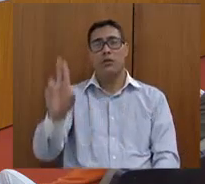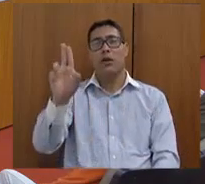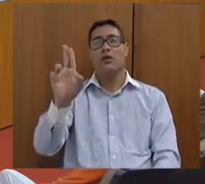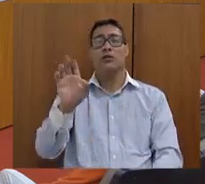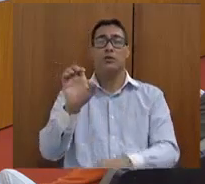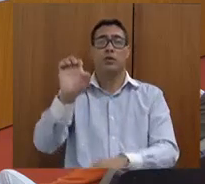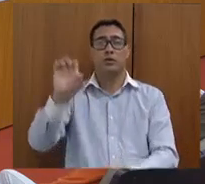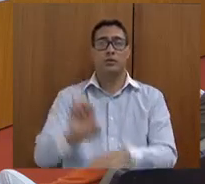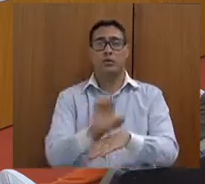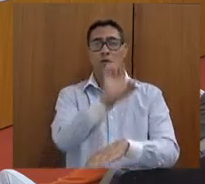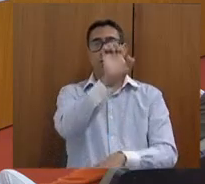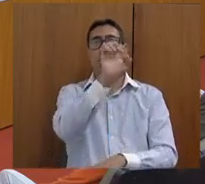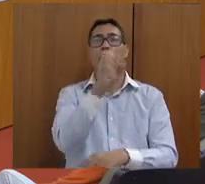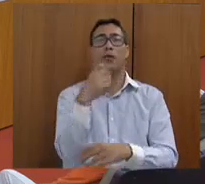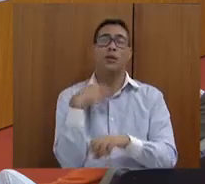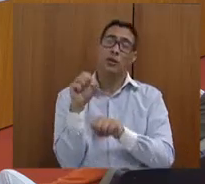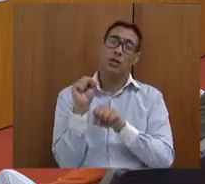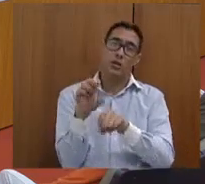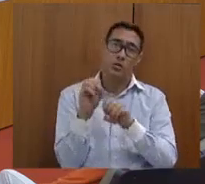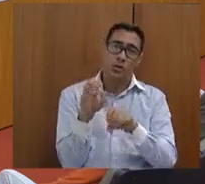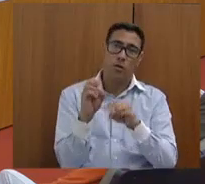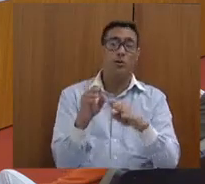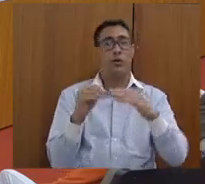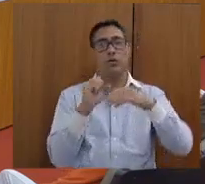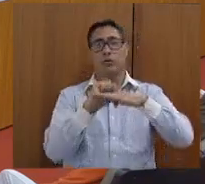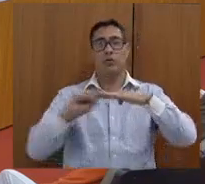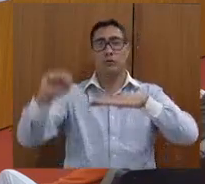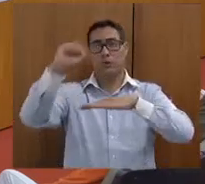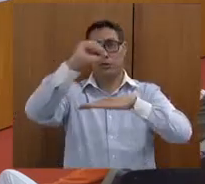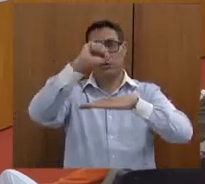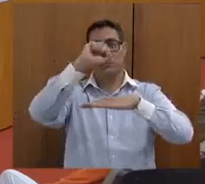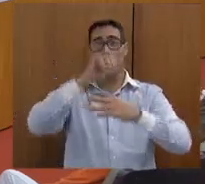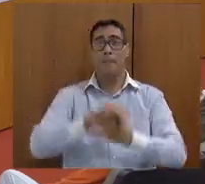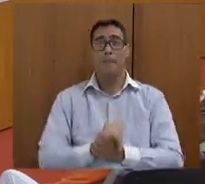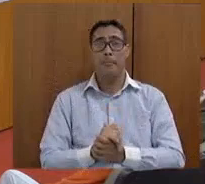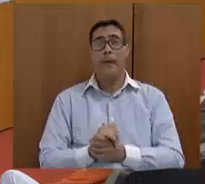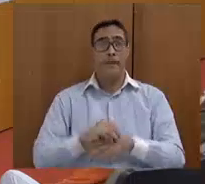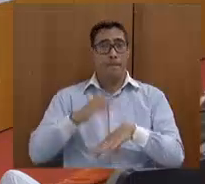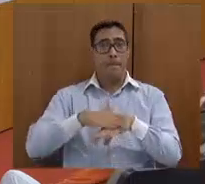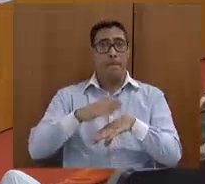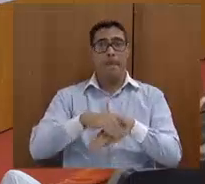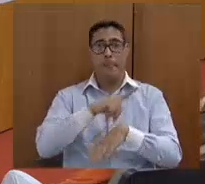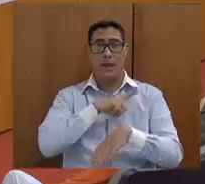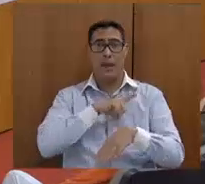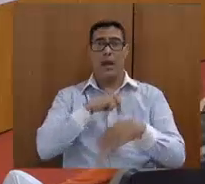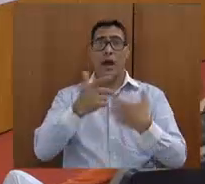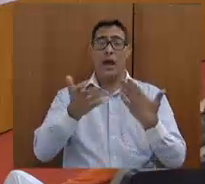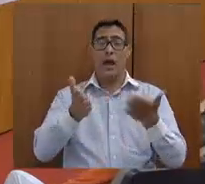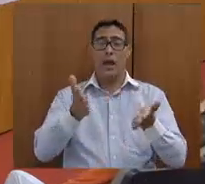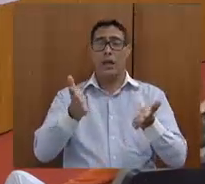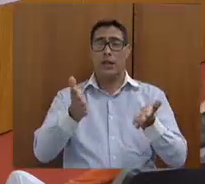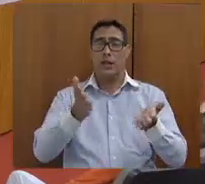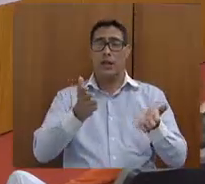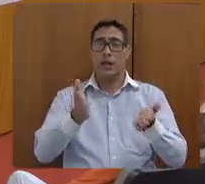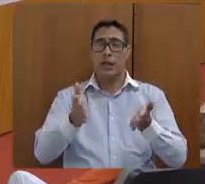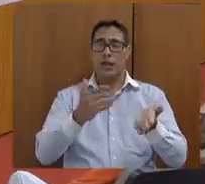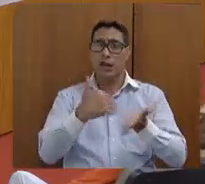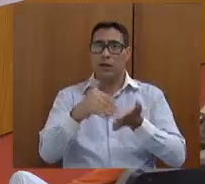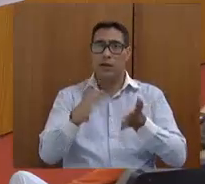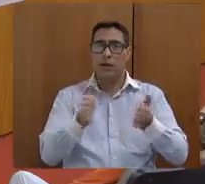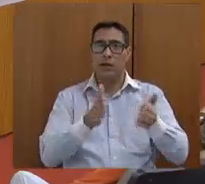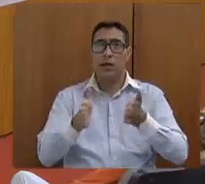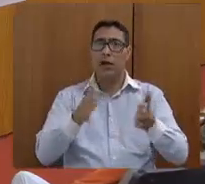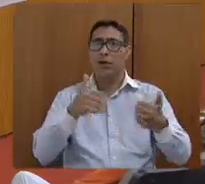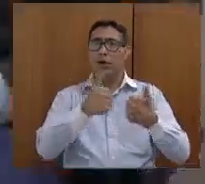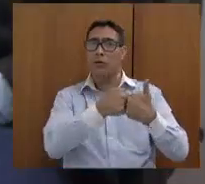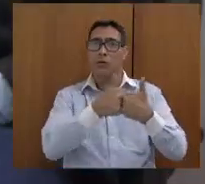políticas educacionais de ensino superior quando a gente trouxe para assessoria para mais próxima meu diálogo com os leitores se tornou muito mais